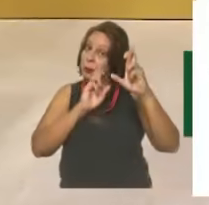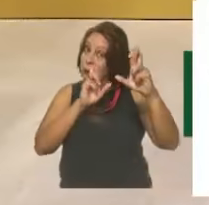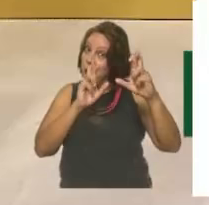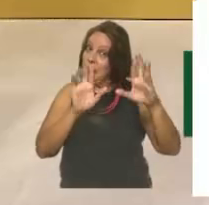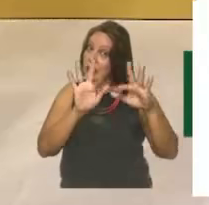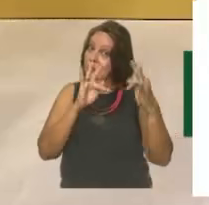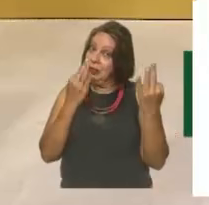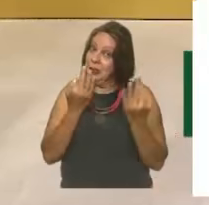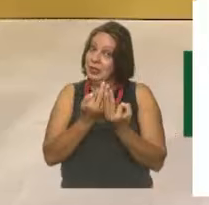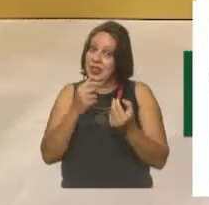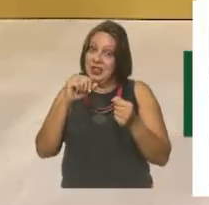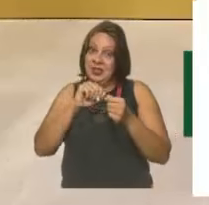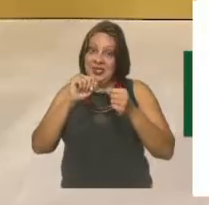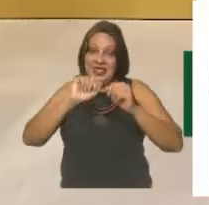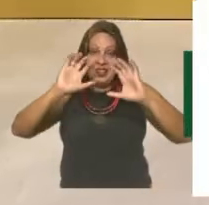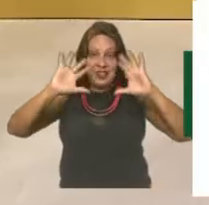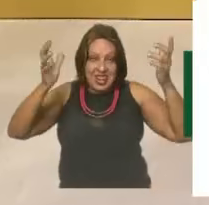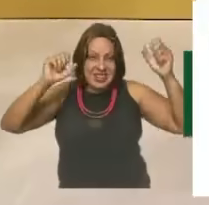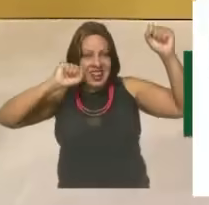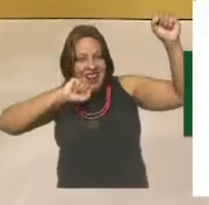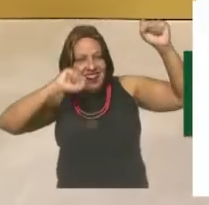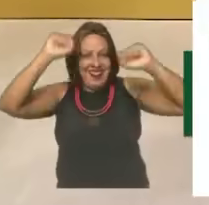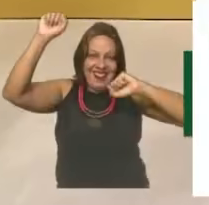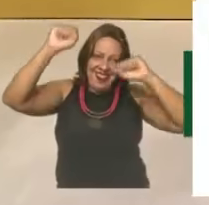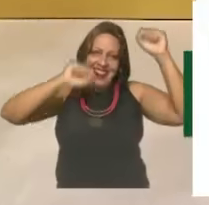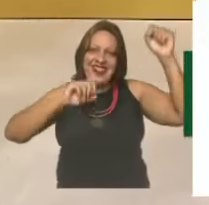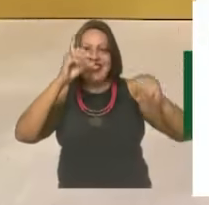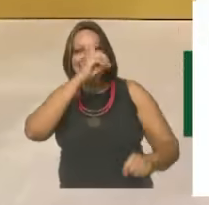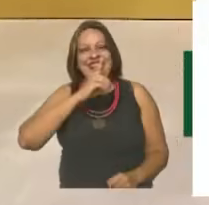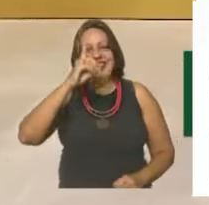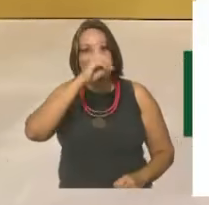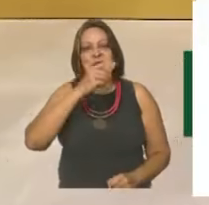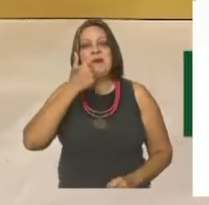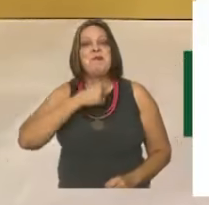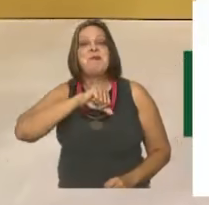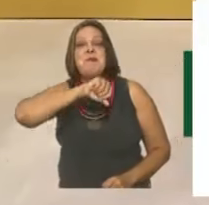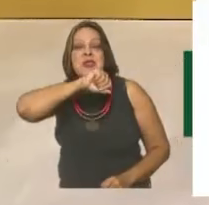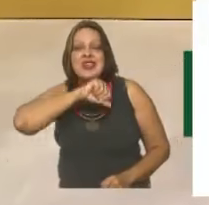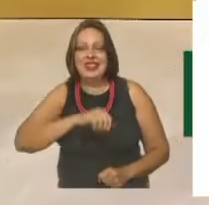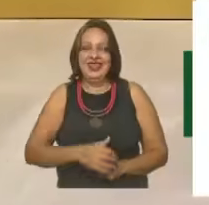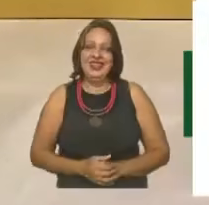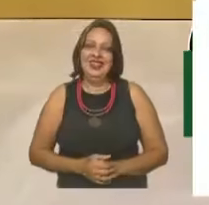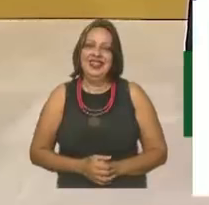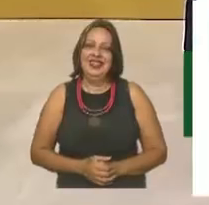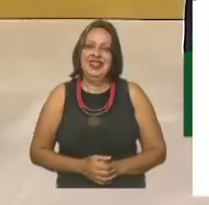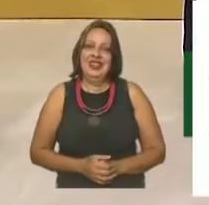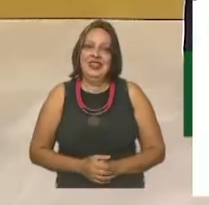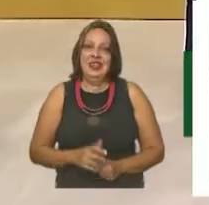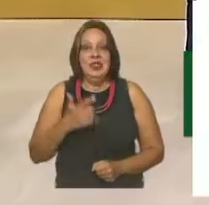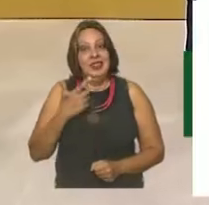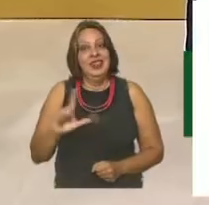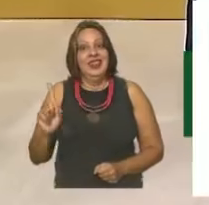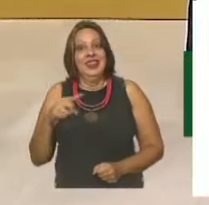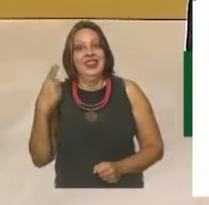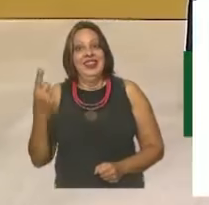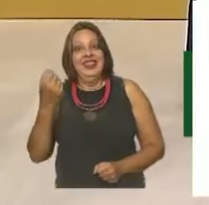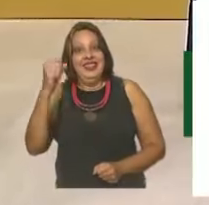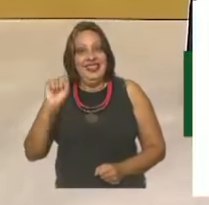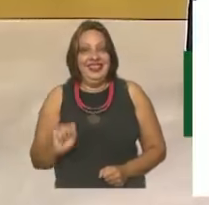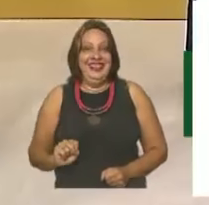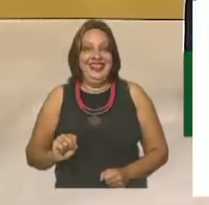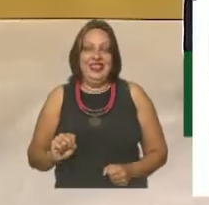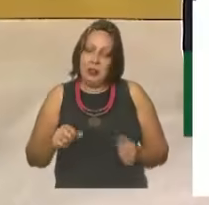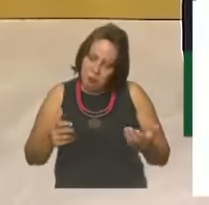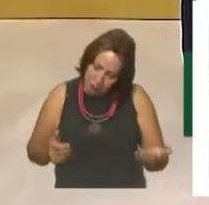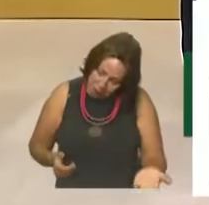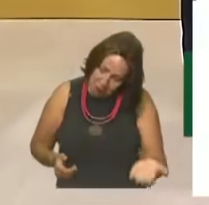ver a família toda fazendo a festa no Domingão das Mães com esta super premiação Caju Cap. Vamos agora no Gira Sergipe? Só se for agora, você manda,